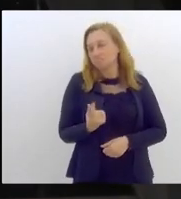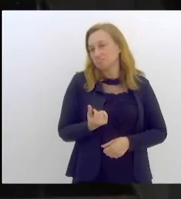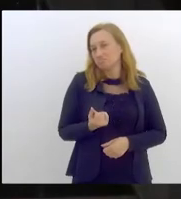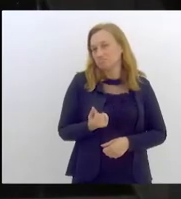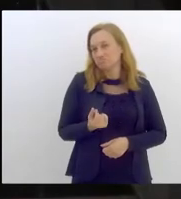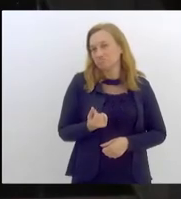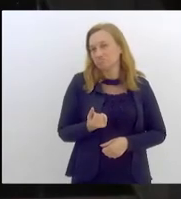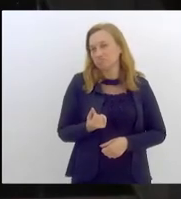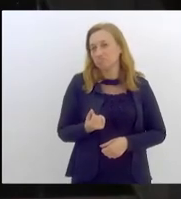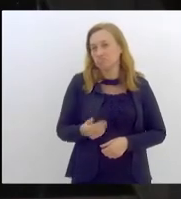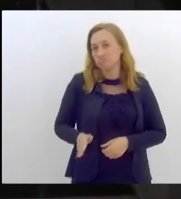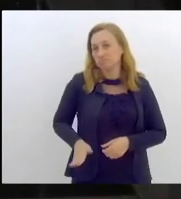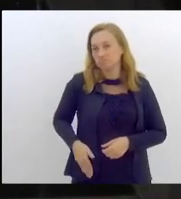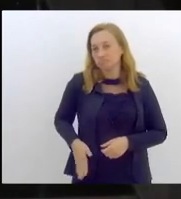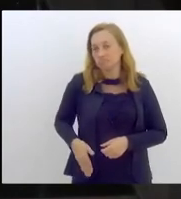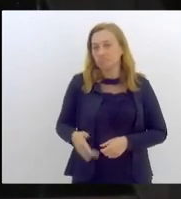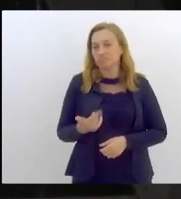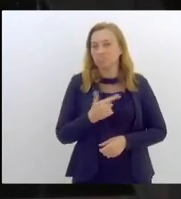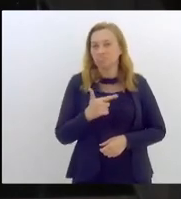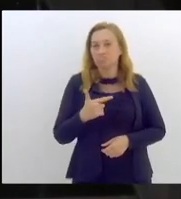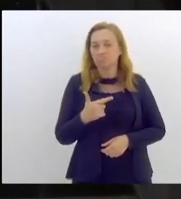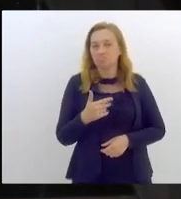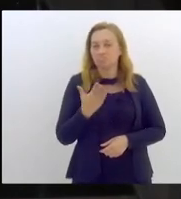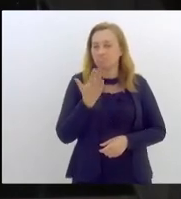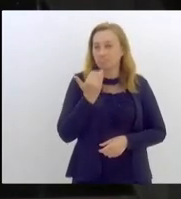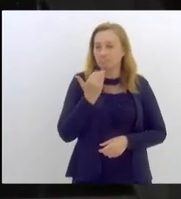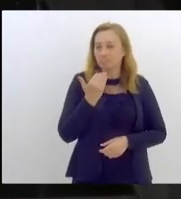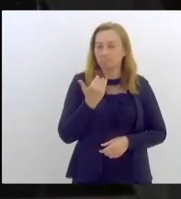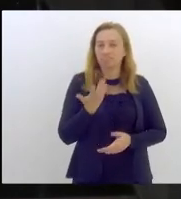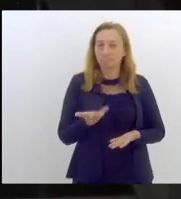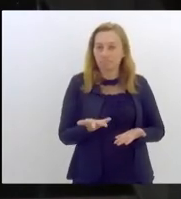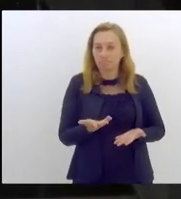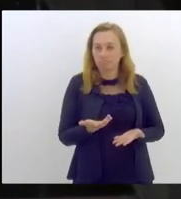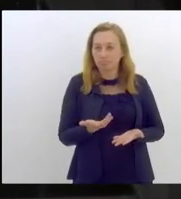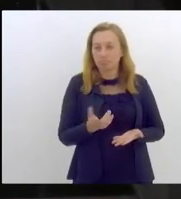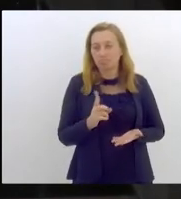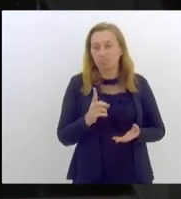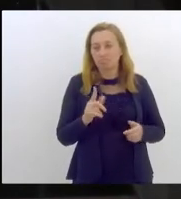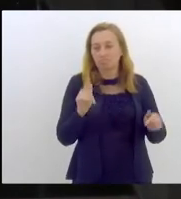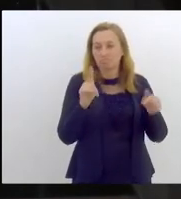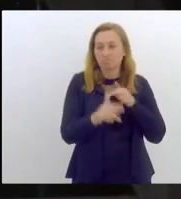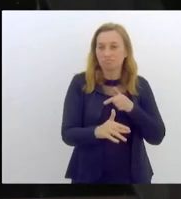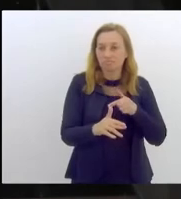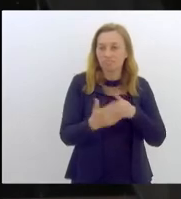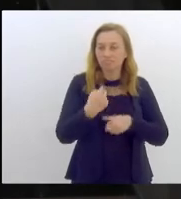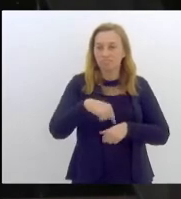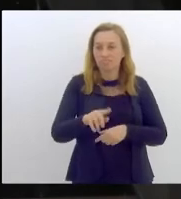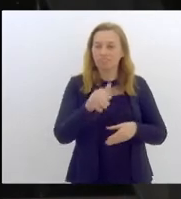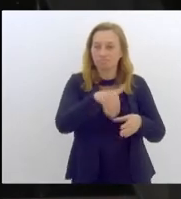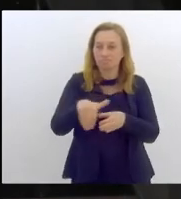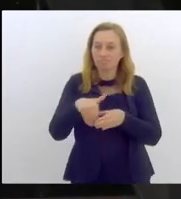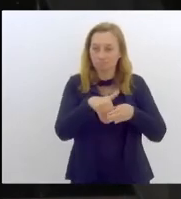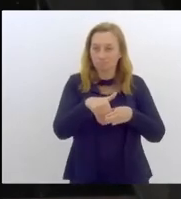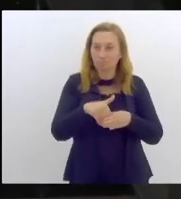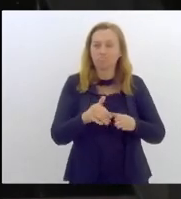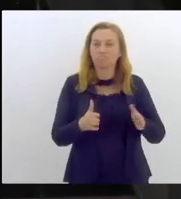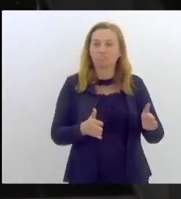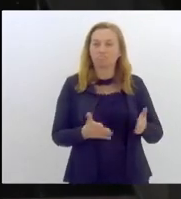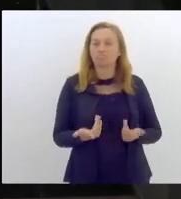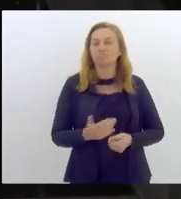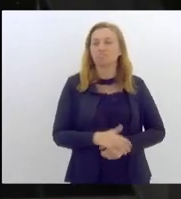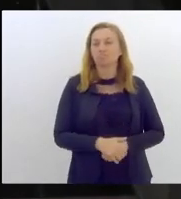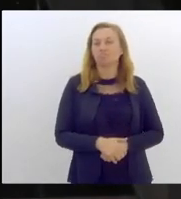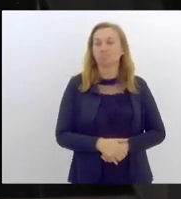no seu bolso de não ter comida para comer não seja um empecilho para essa pessoa que também não